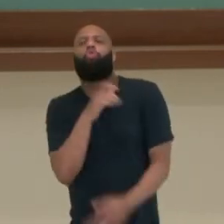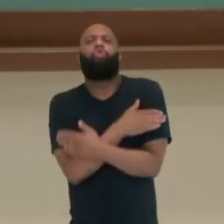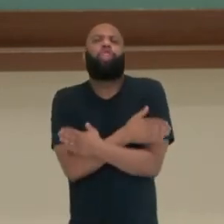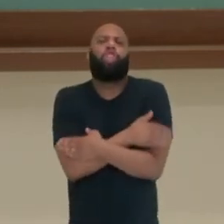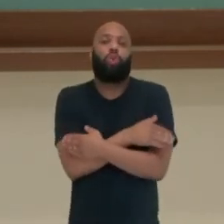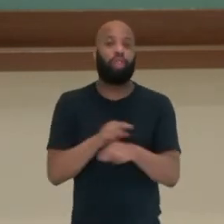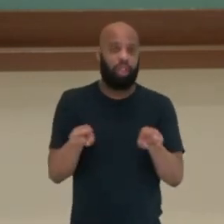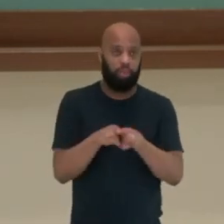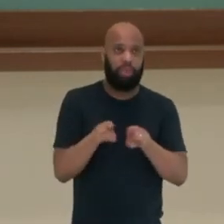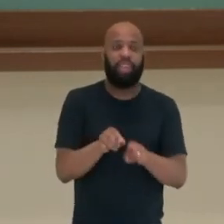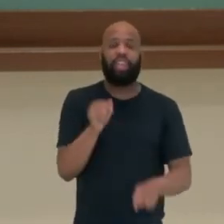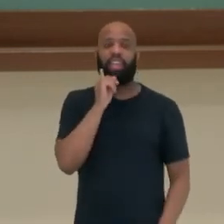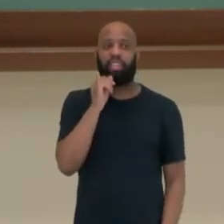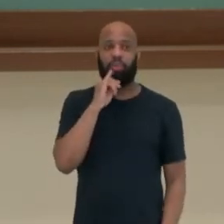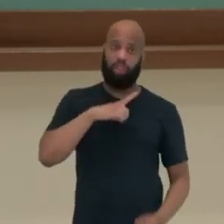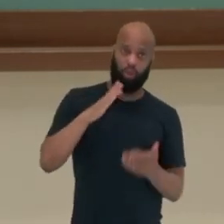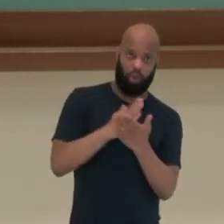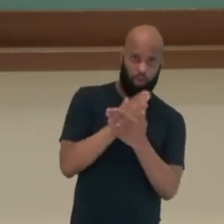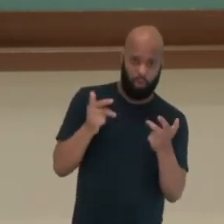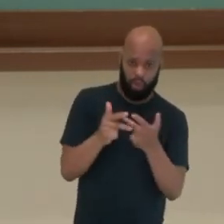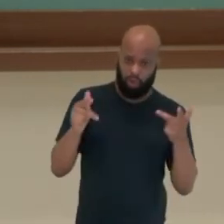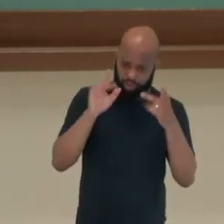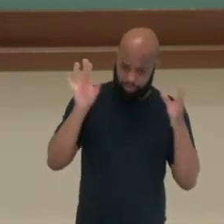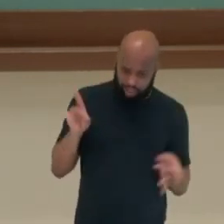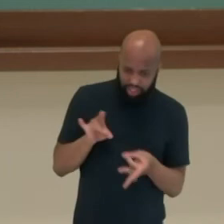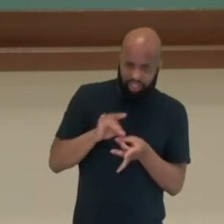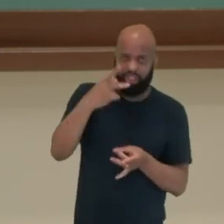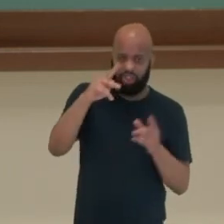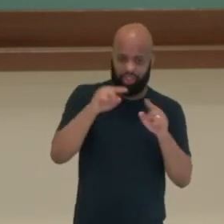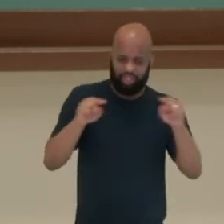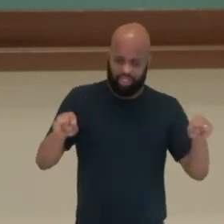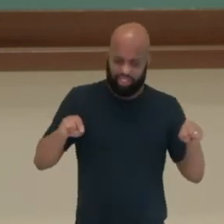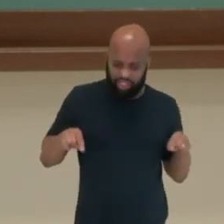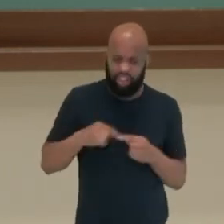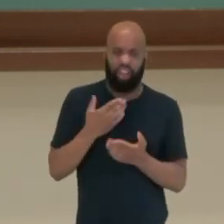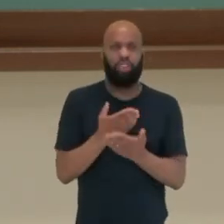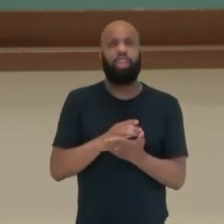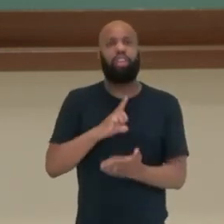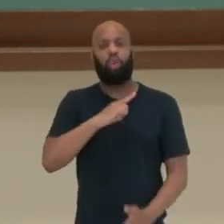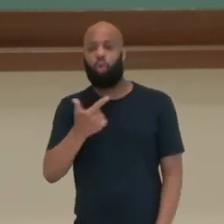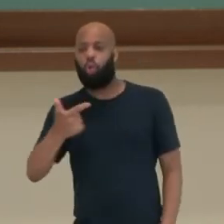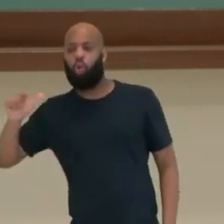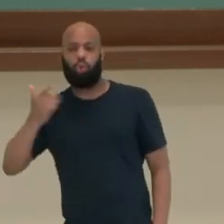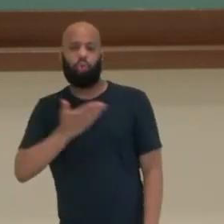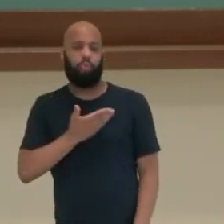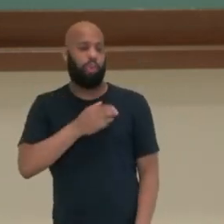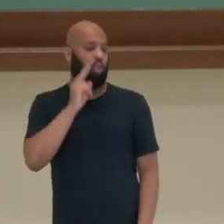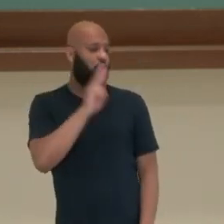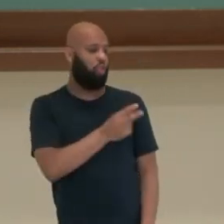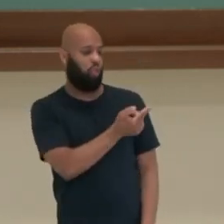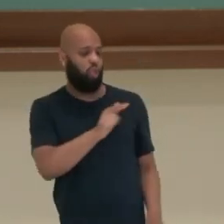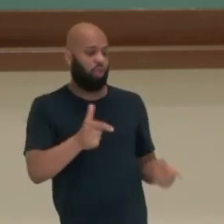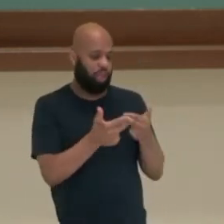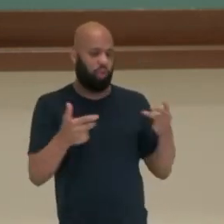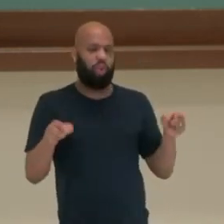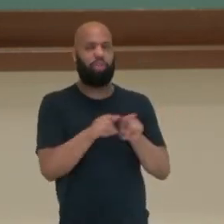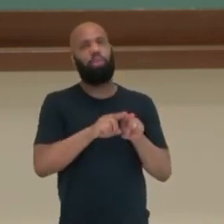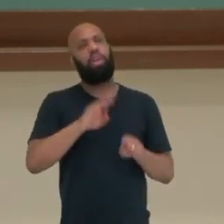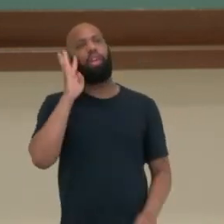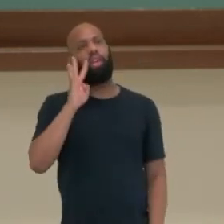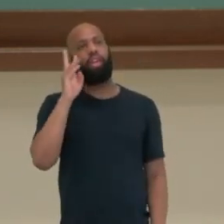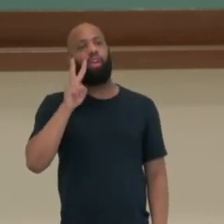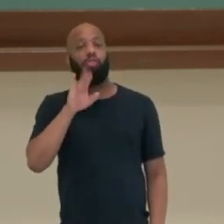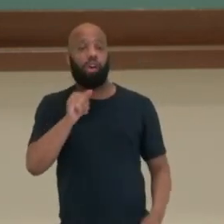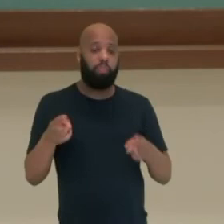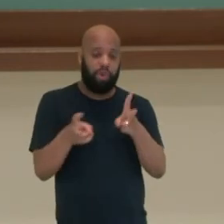Você observou algo específico ali na sua sala de aula, outro colega observou outra coisa. Então, é legal a gente perceber como